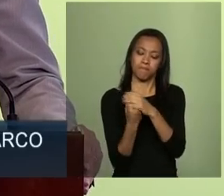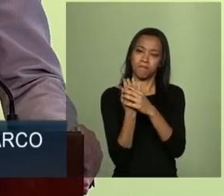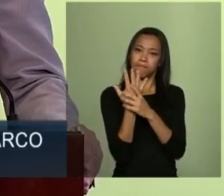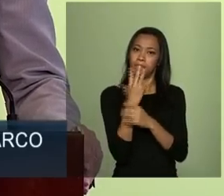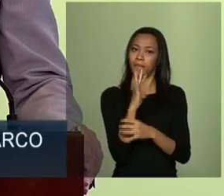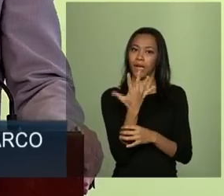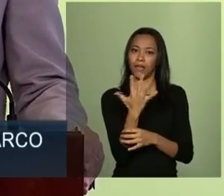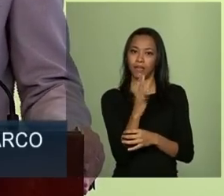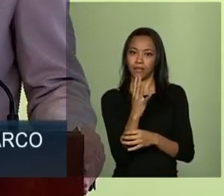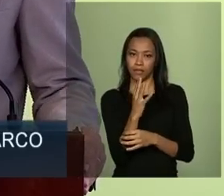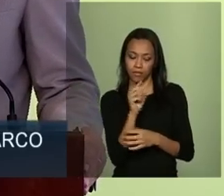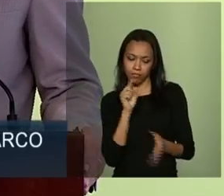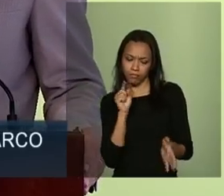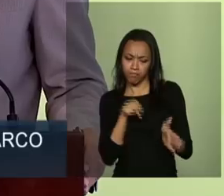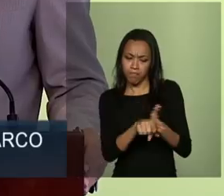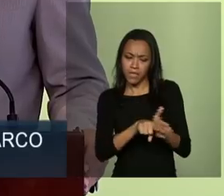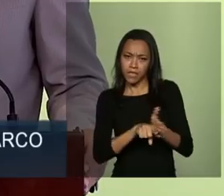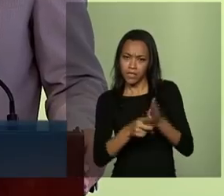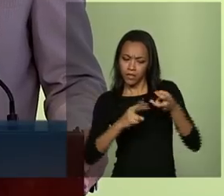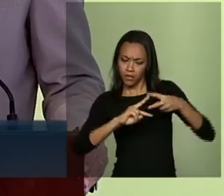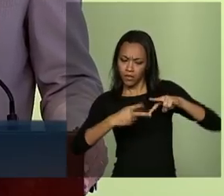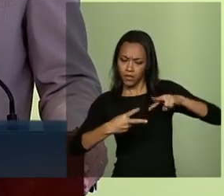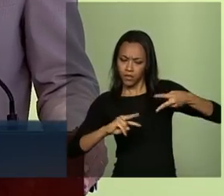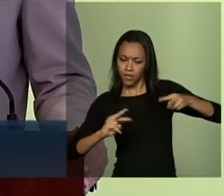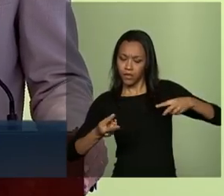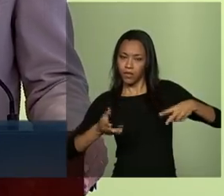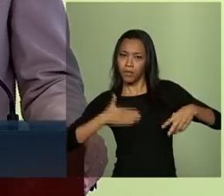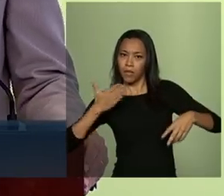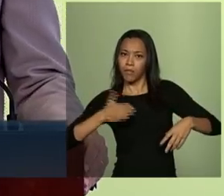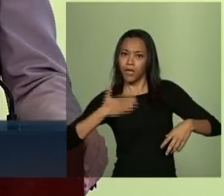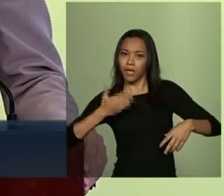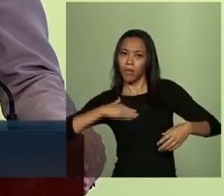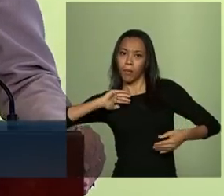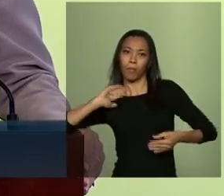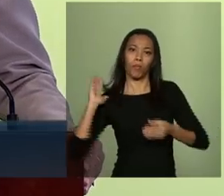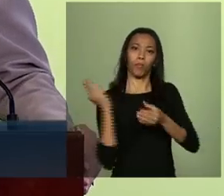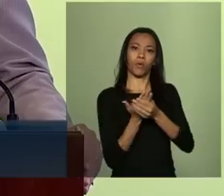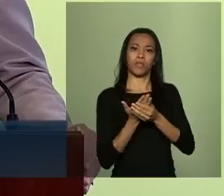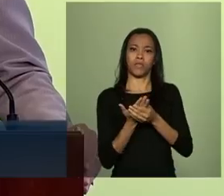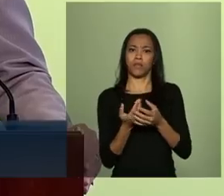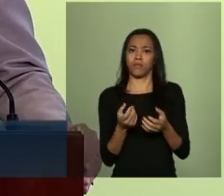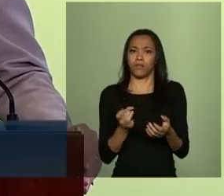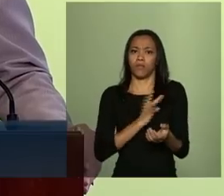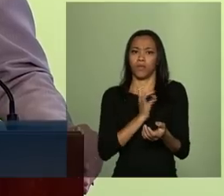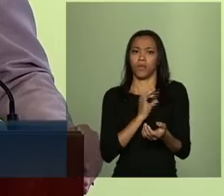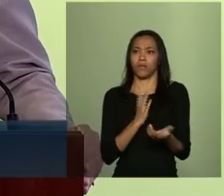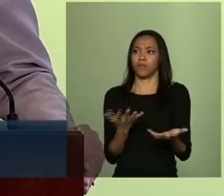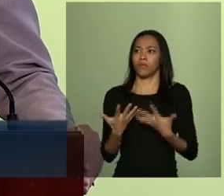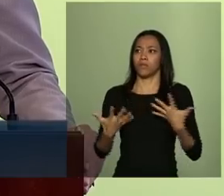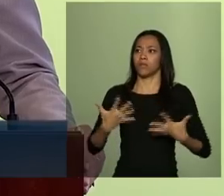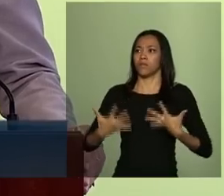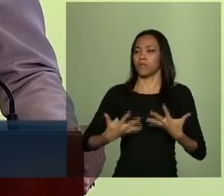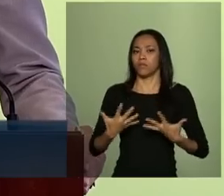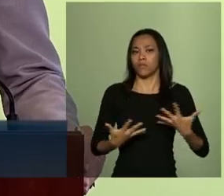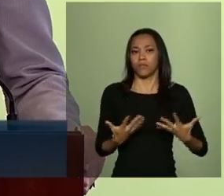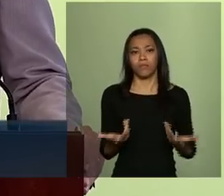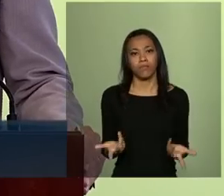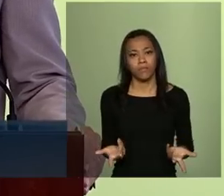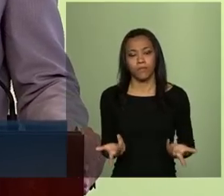submetidas a processos ou ameaças de processos que não